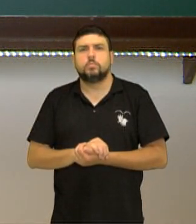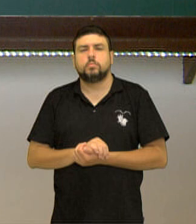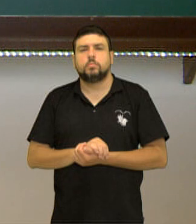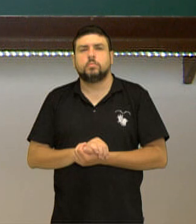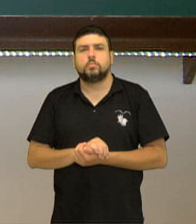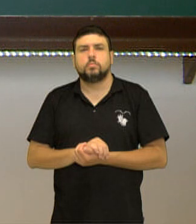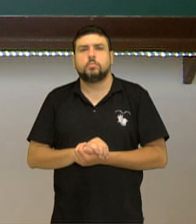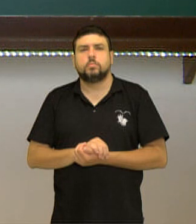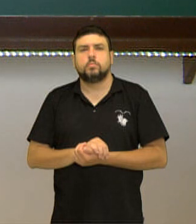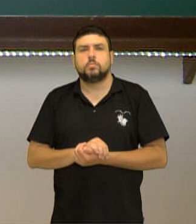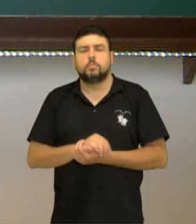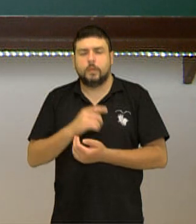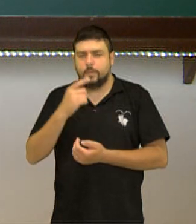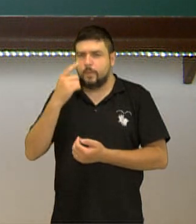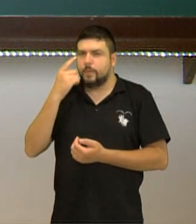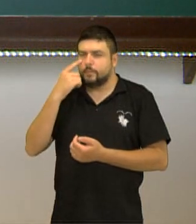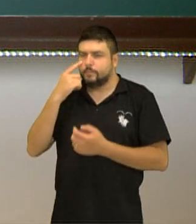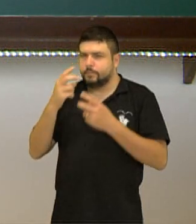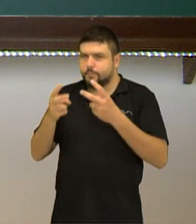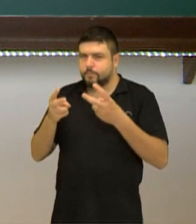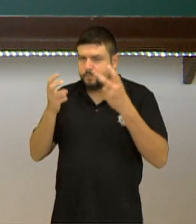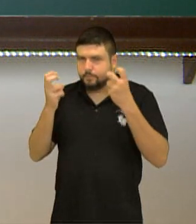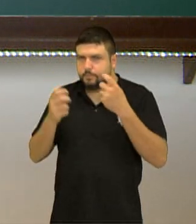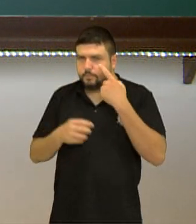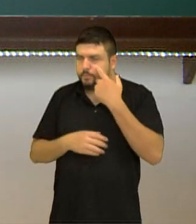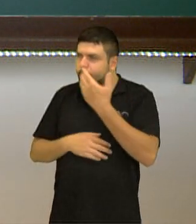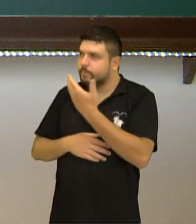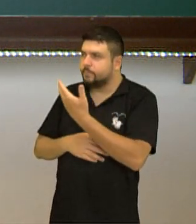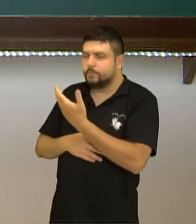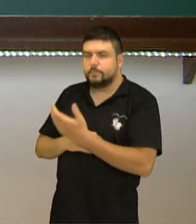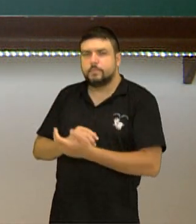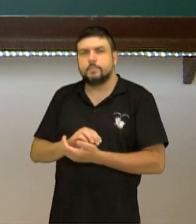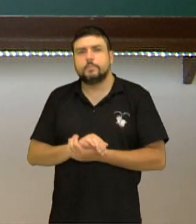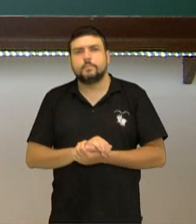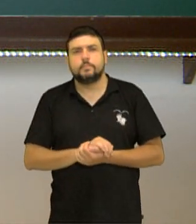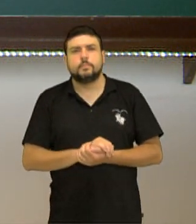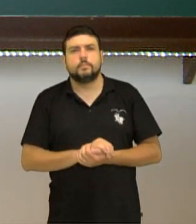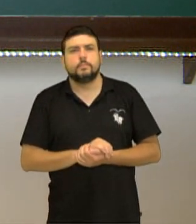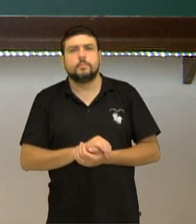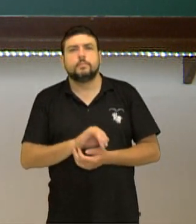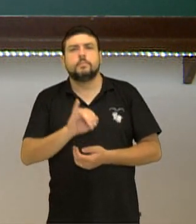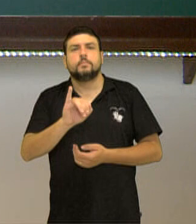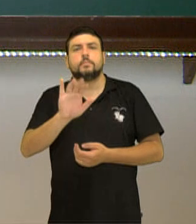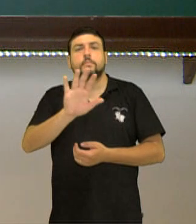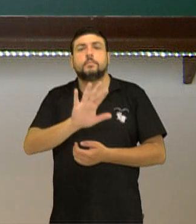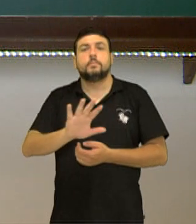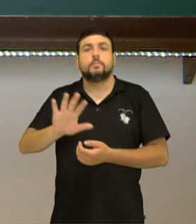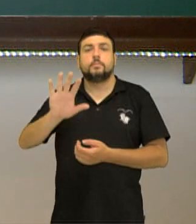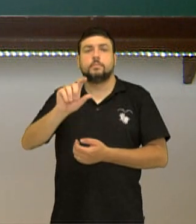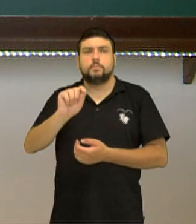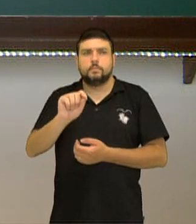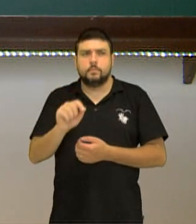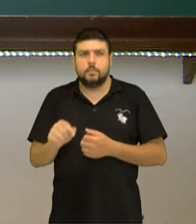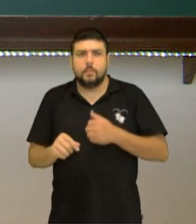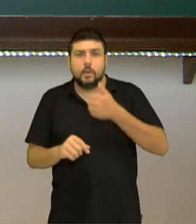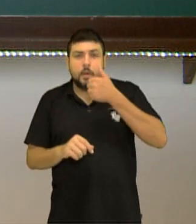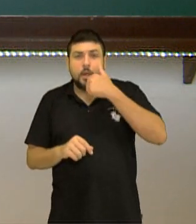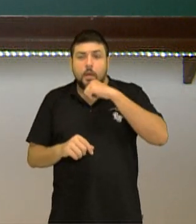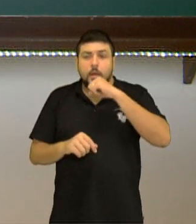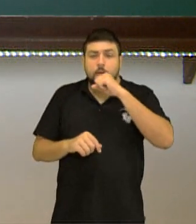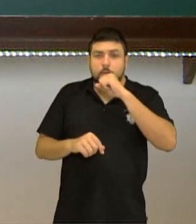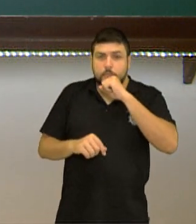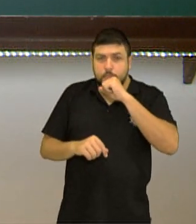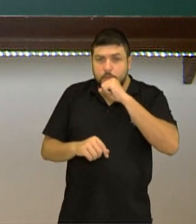ver? Olha só, nós temos uma outra situação aqui. A ideia da imagem é como se fosse uma mãe e uma filha,